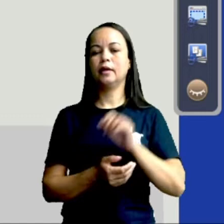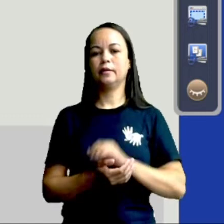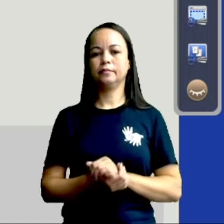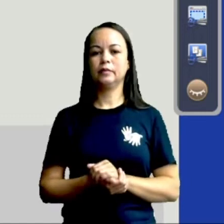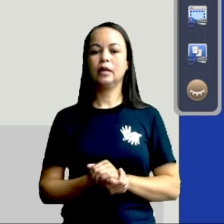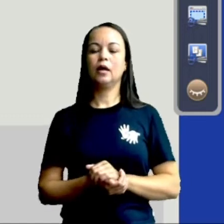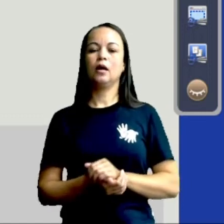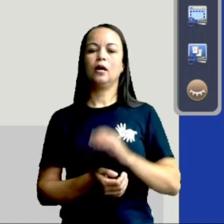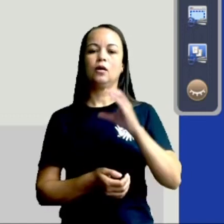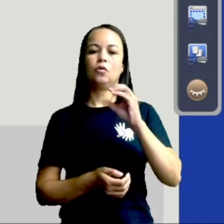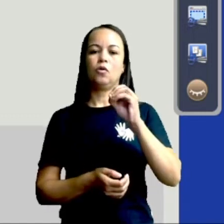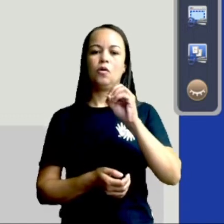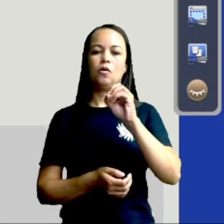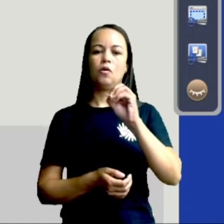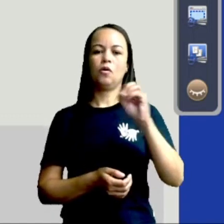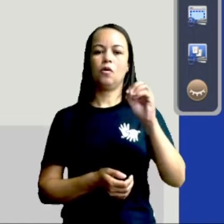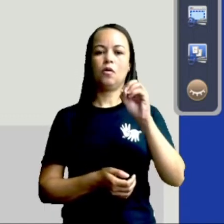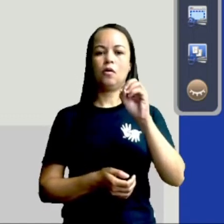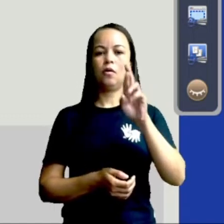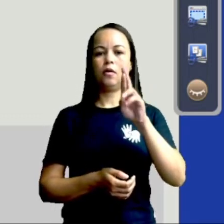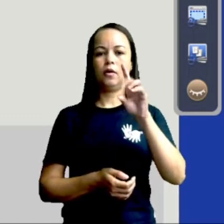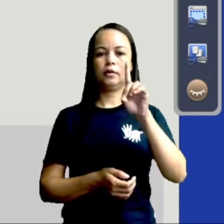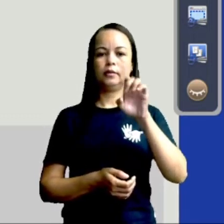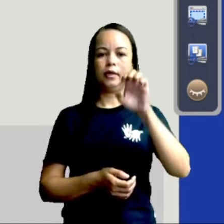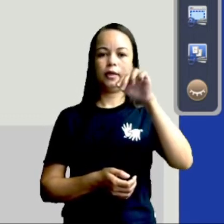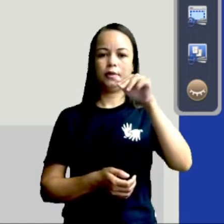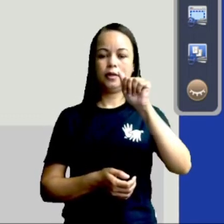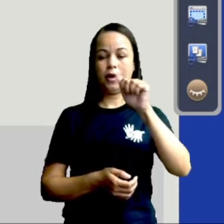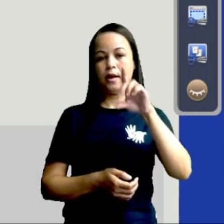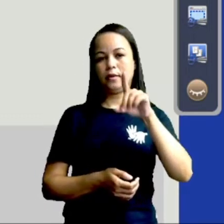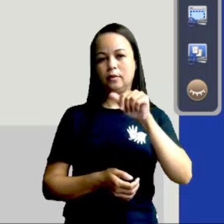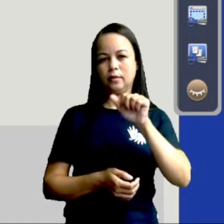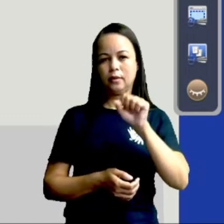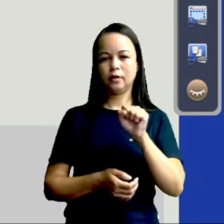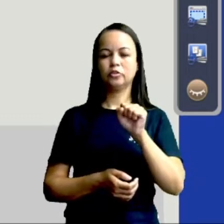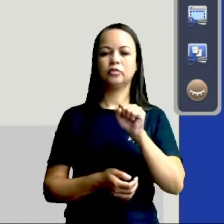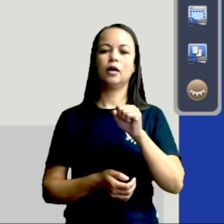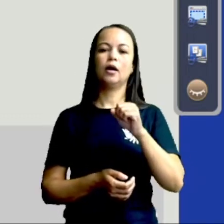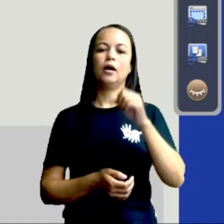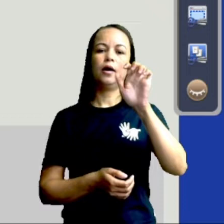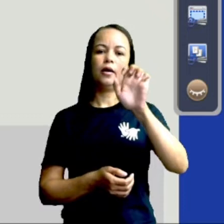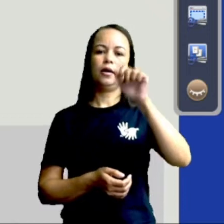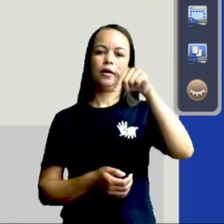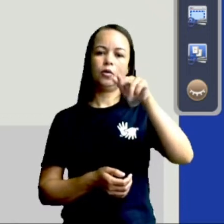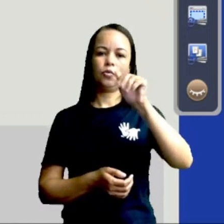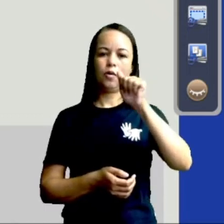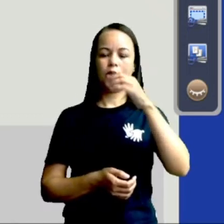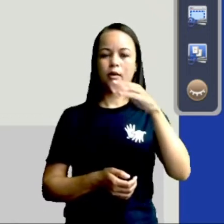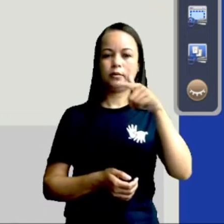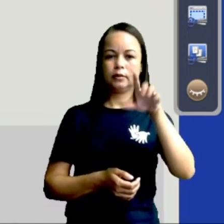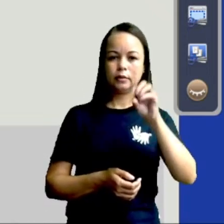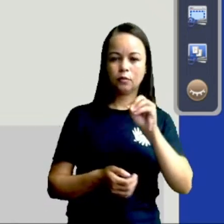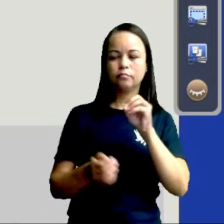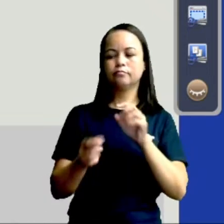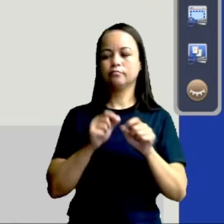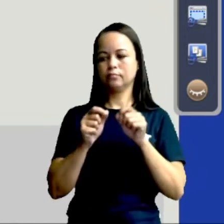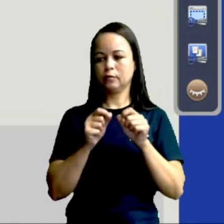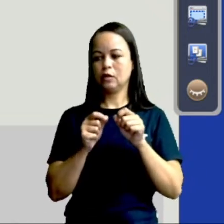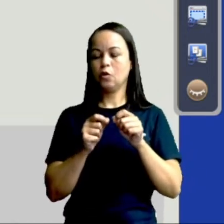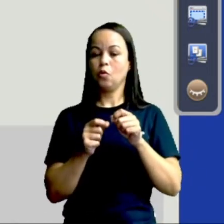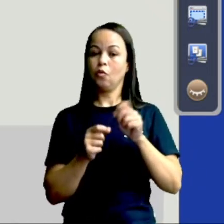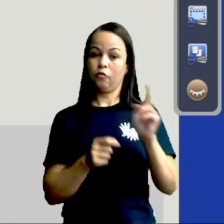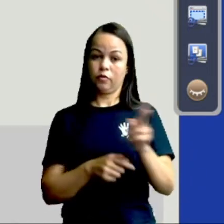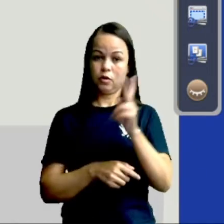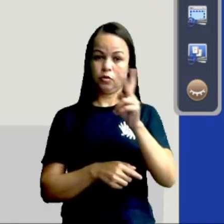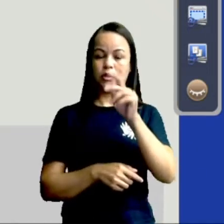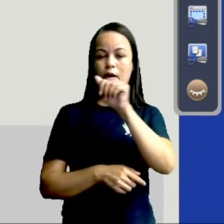as coordenadas da equação, tá bom? Os coeficientes, aliás. Os valores que A, B e C